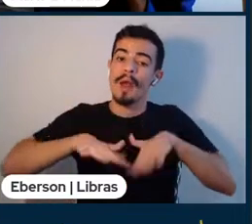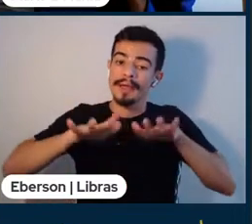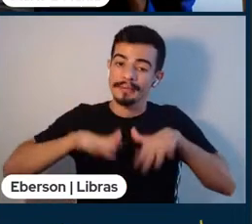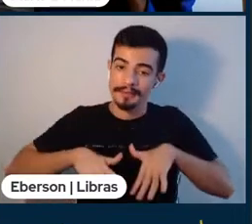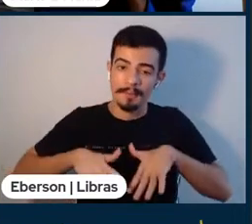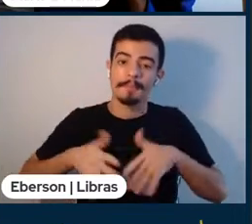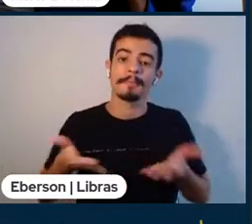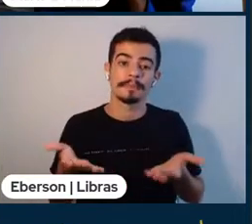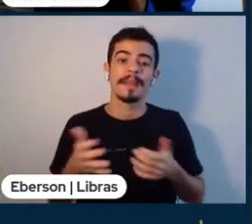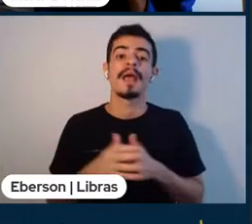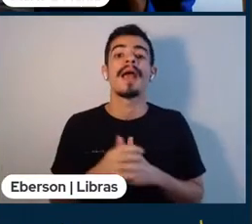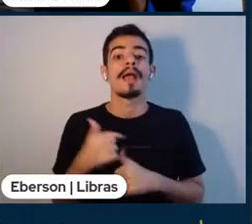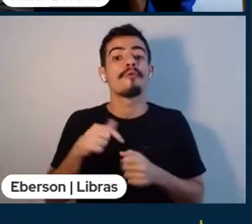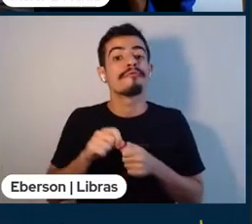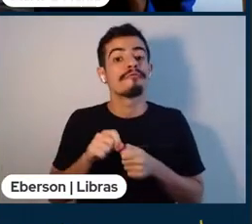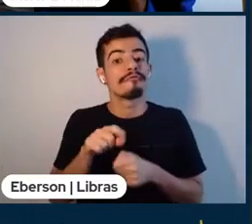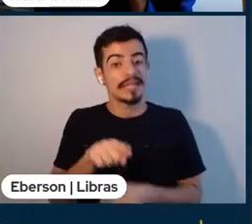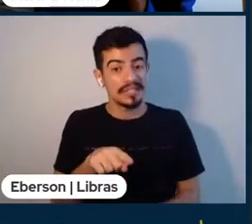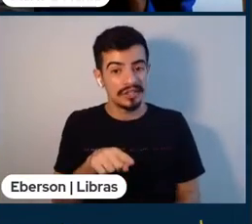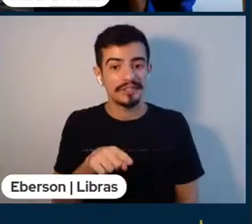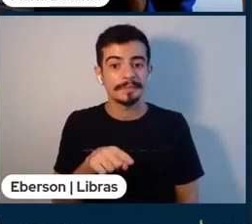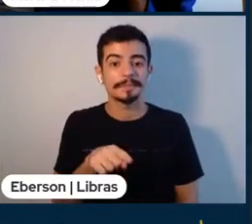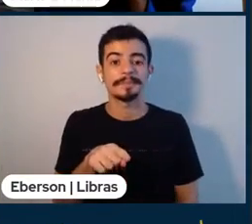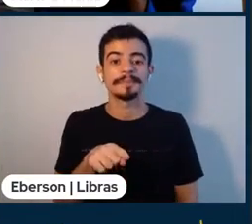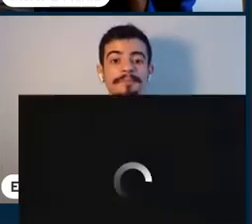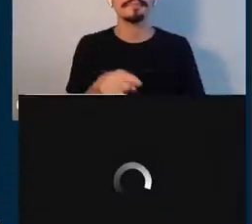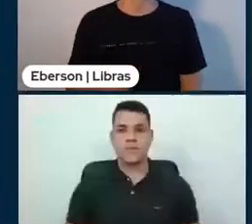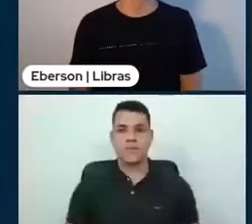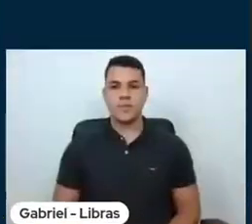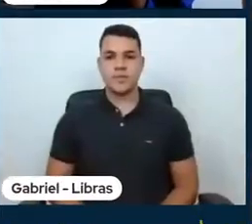um, digamos assim, um mexidão